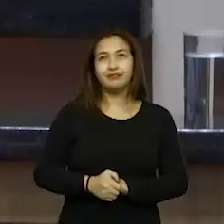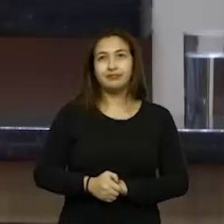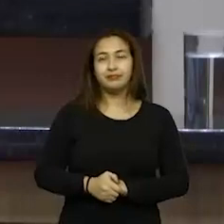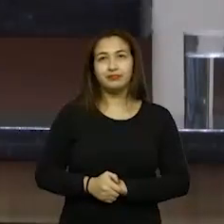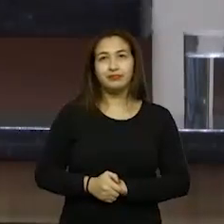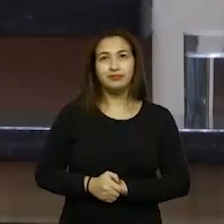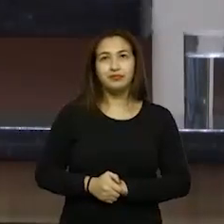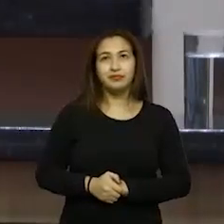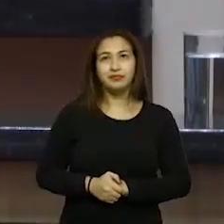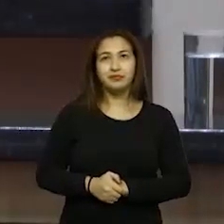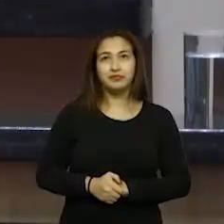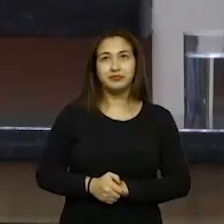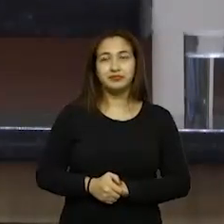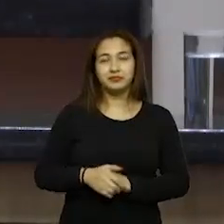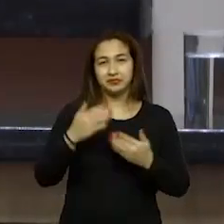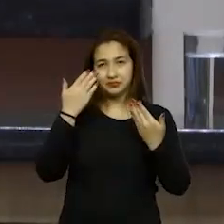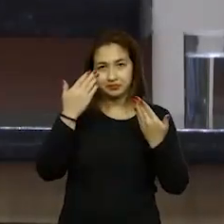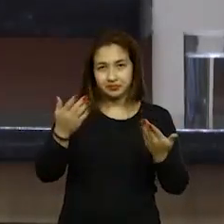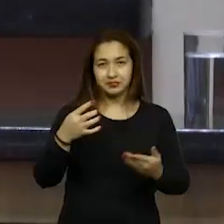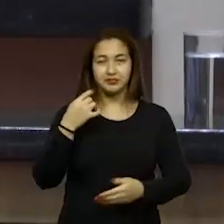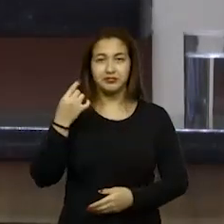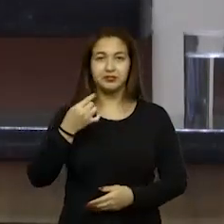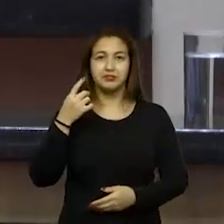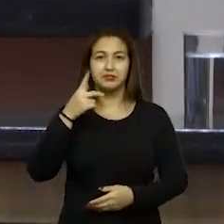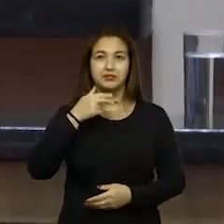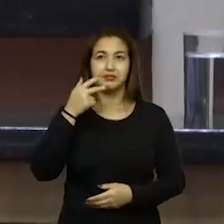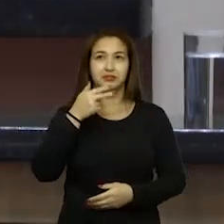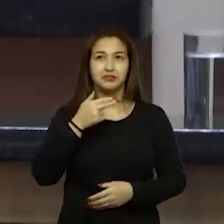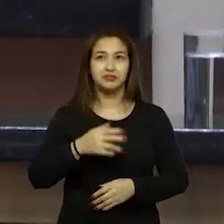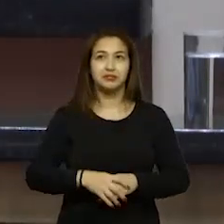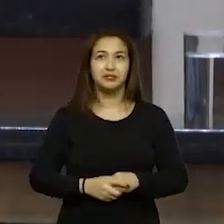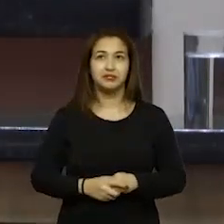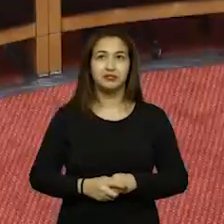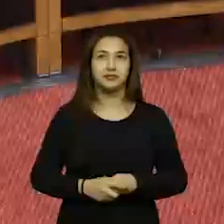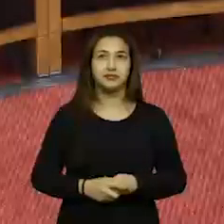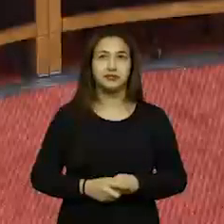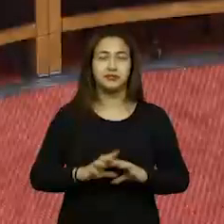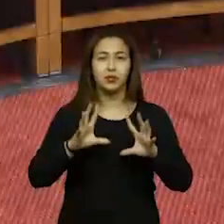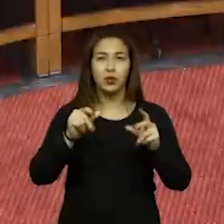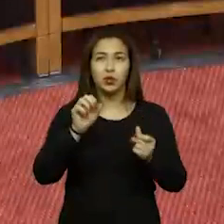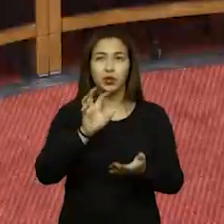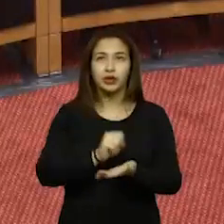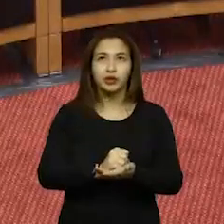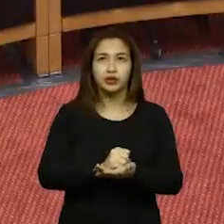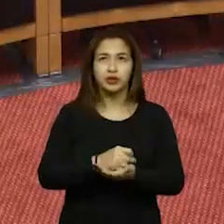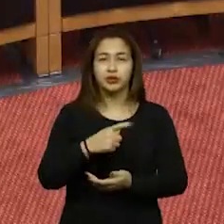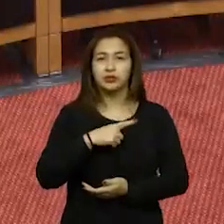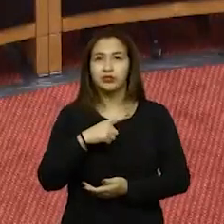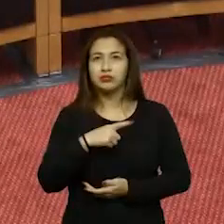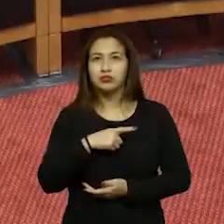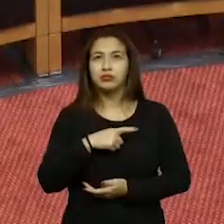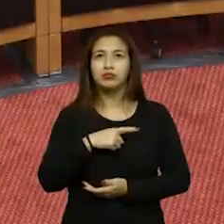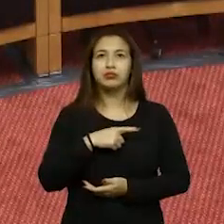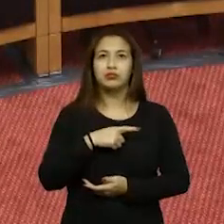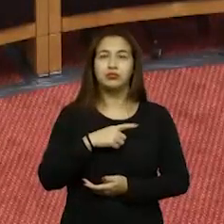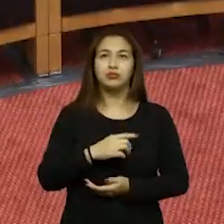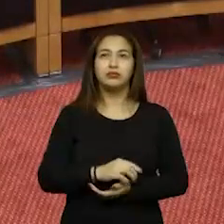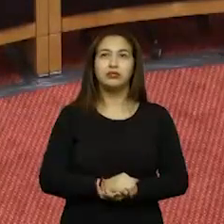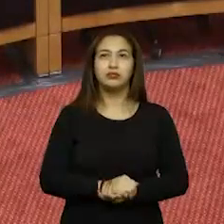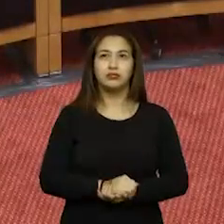Casa. Obrigado, deputado Kennedy. Os deputados todos registraram sua presença? Não.